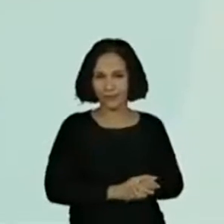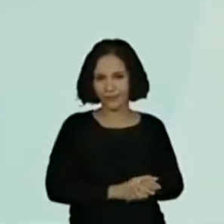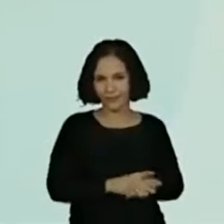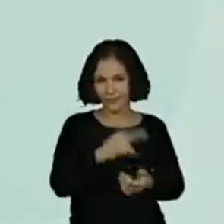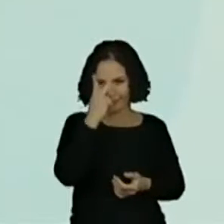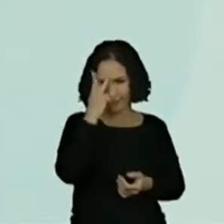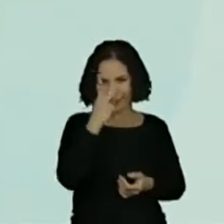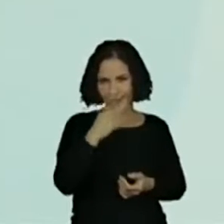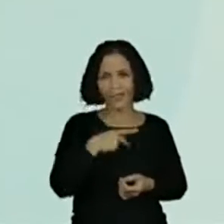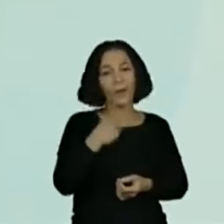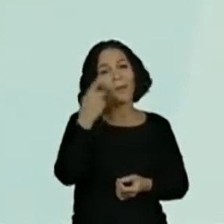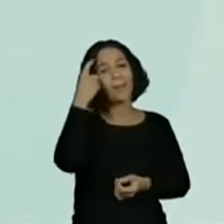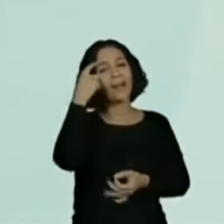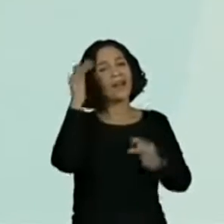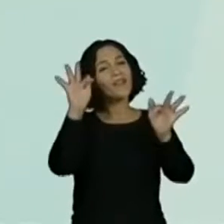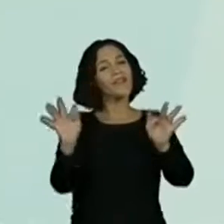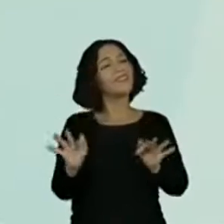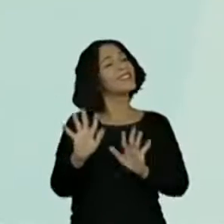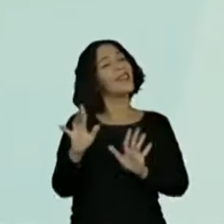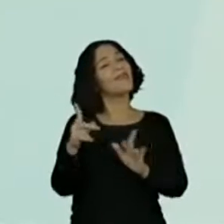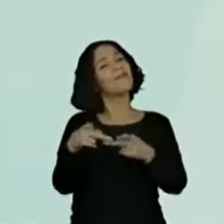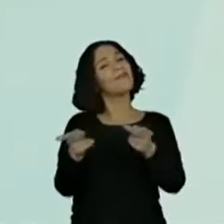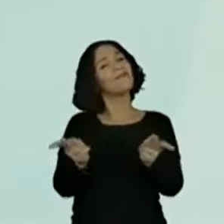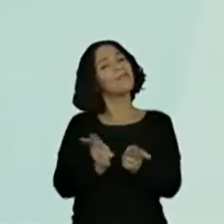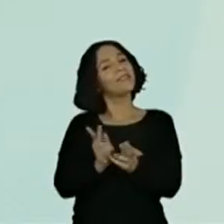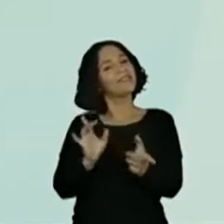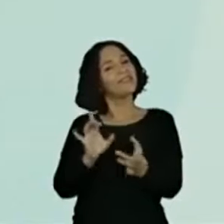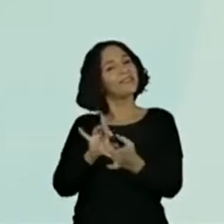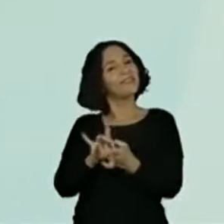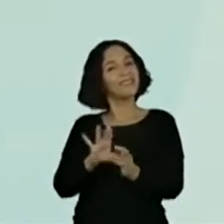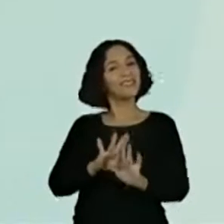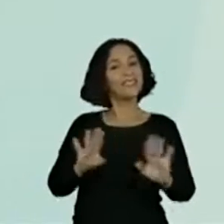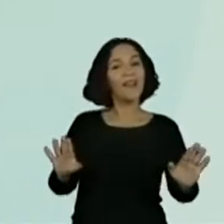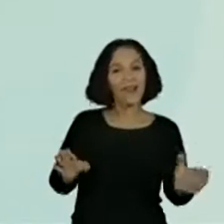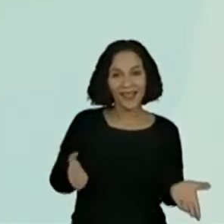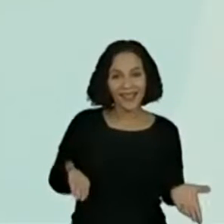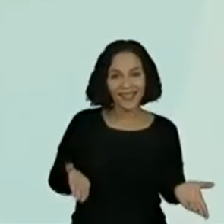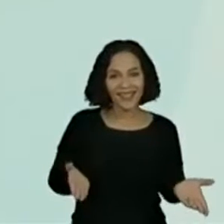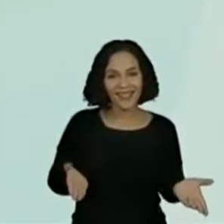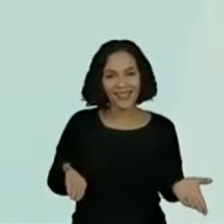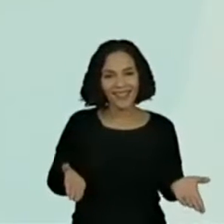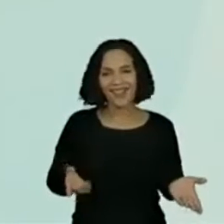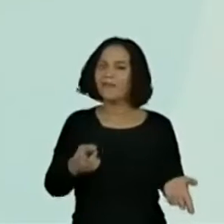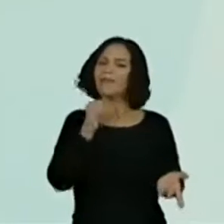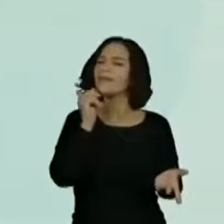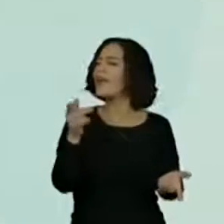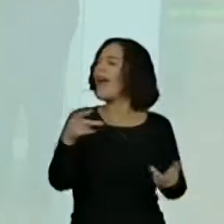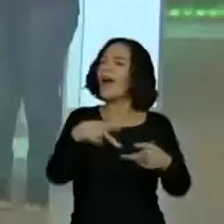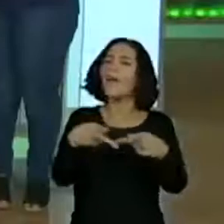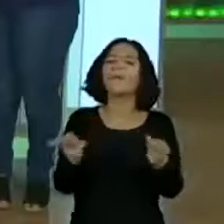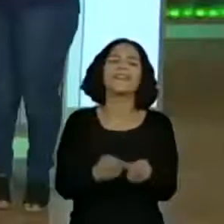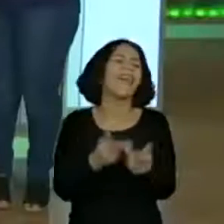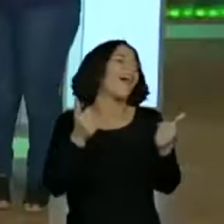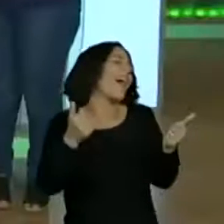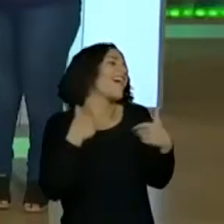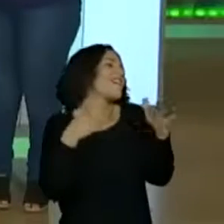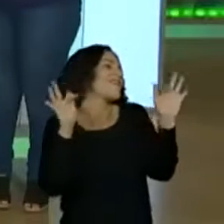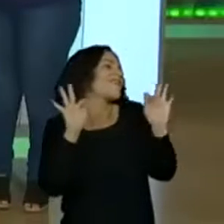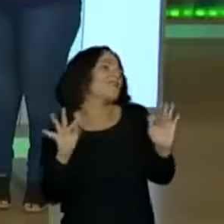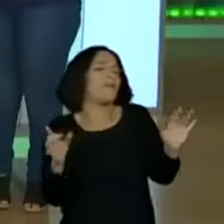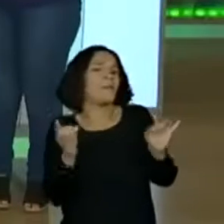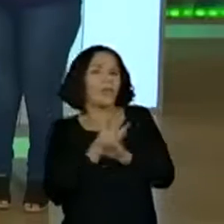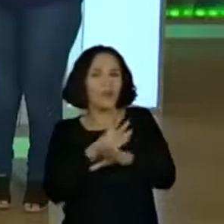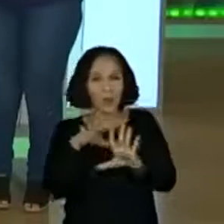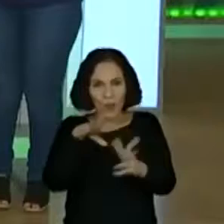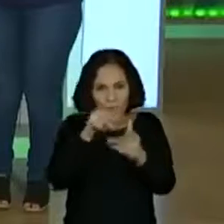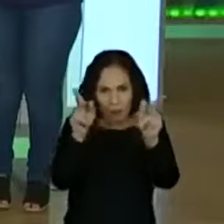ela precisa para ser feliz? E aí ela acha que salva o mundo com uma pizza. Tudo se resolve com uma pizza. Isso já é a paz